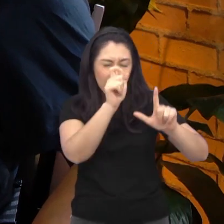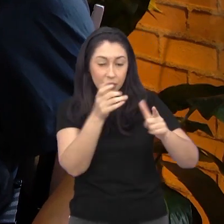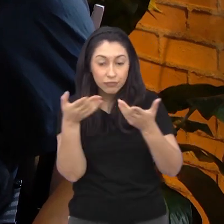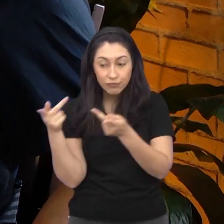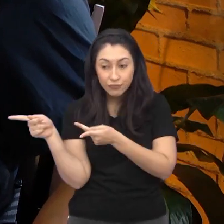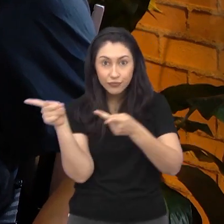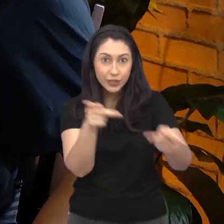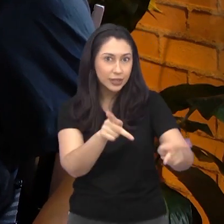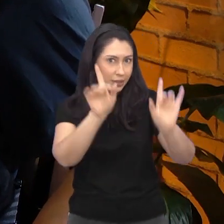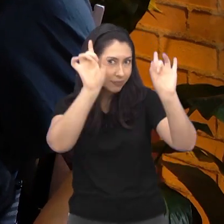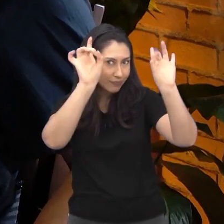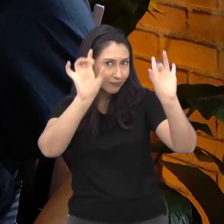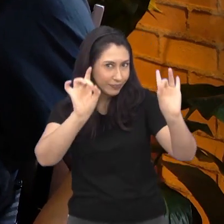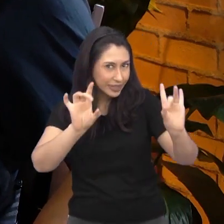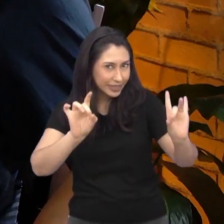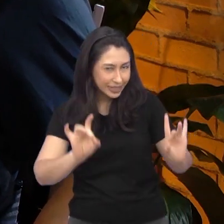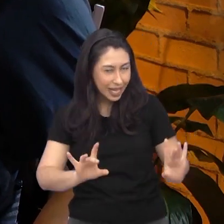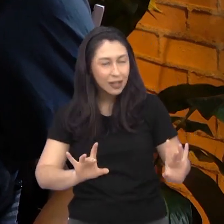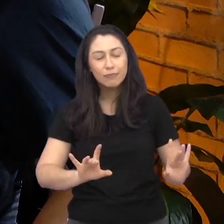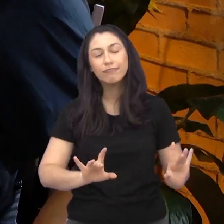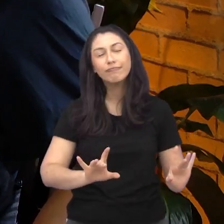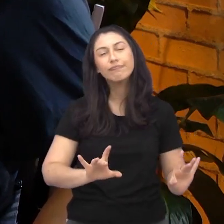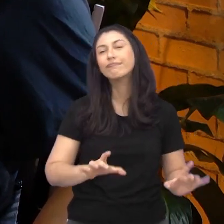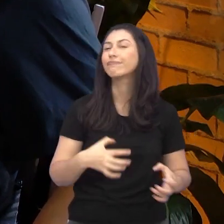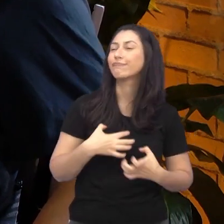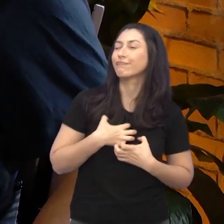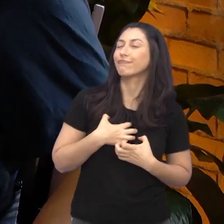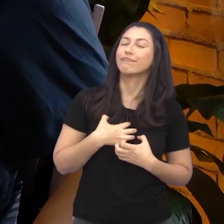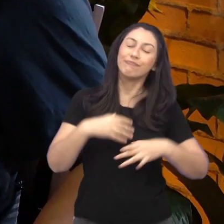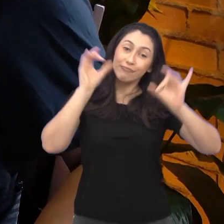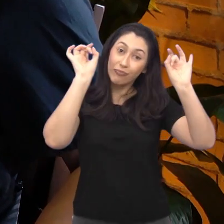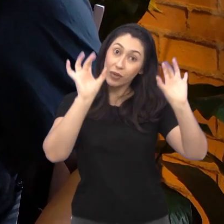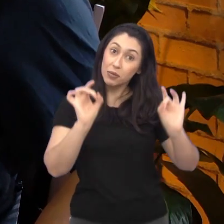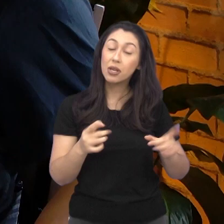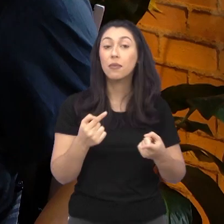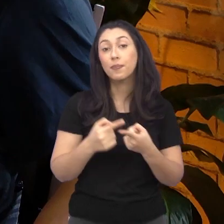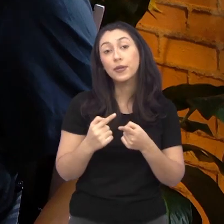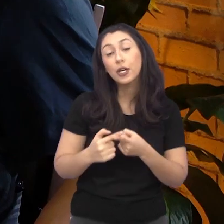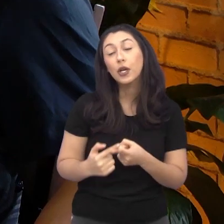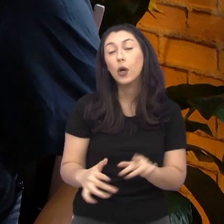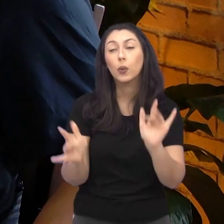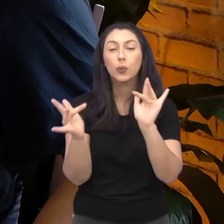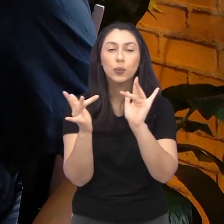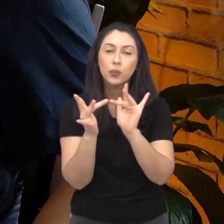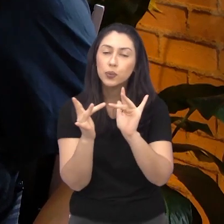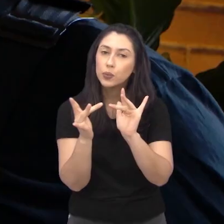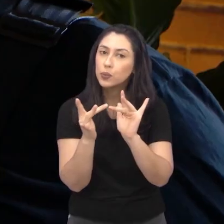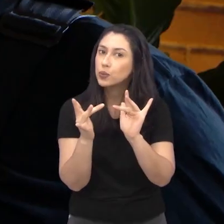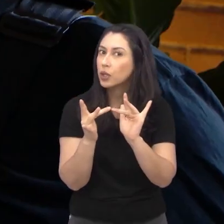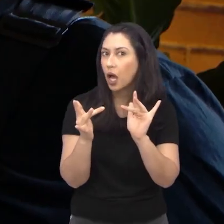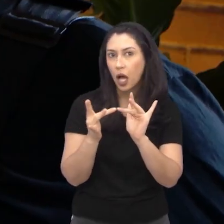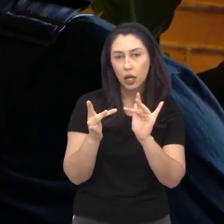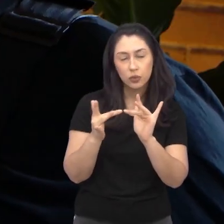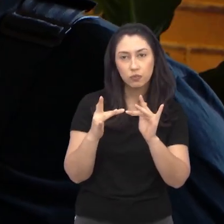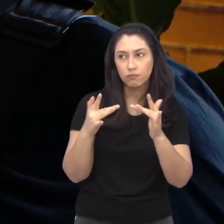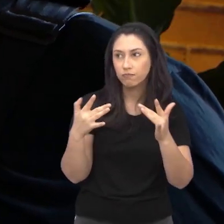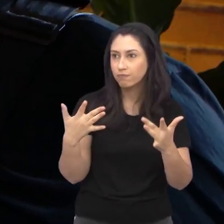visitas ilustres aqui em São José, todas essas personalidades, para mim foi muito especial, porque eu tive contato com gente,